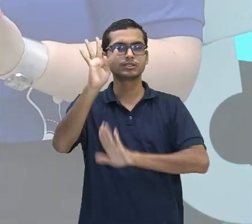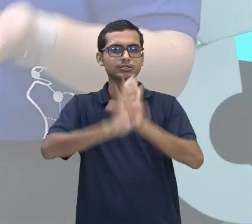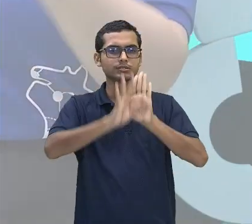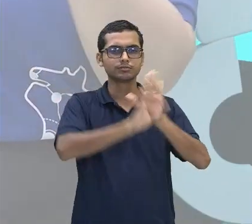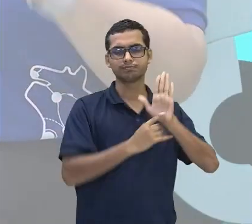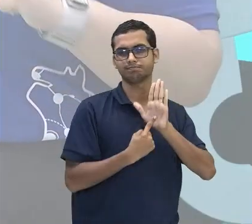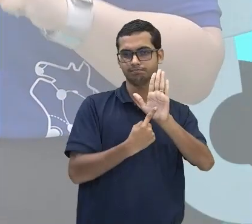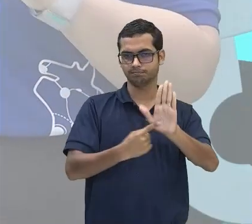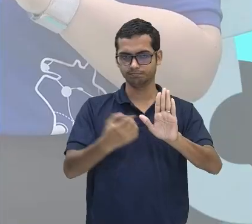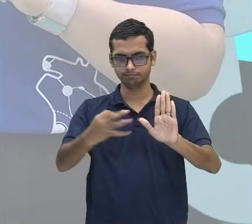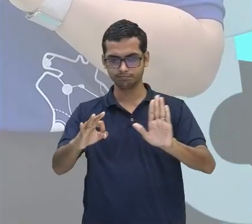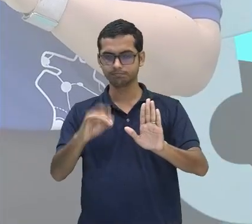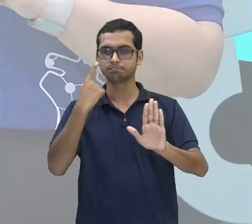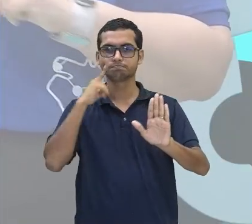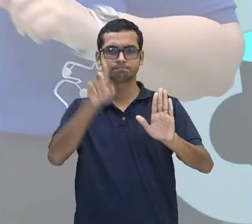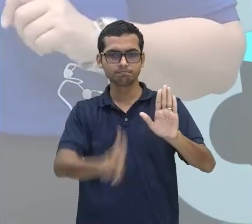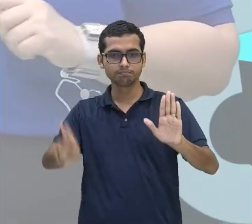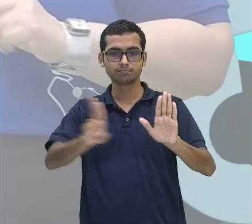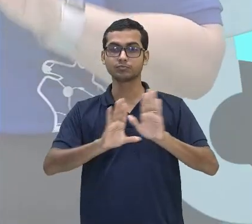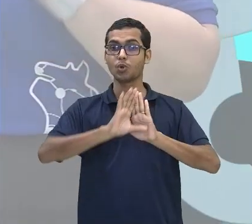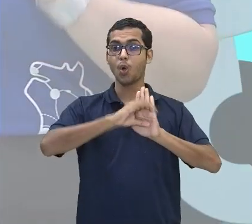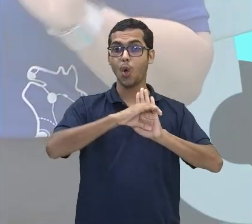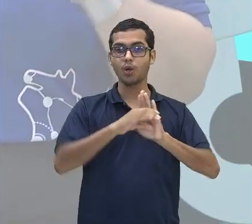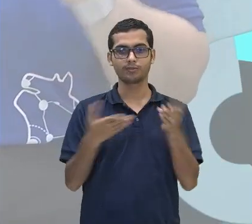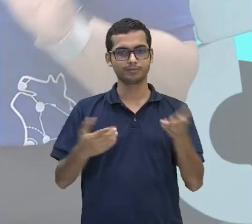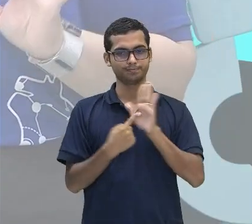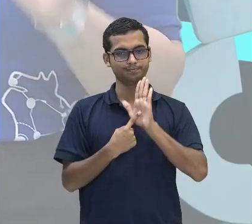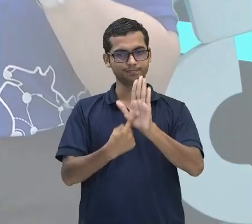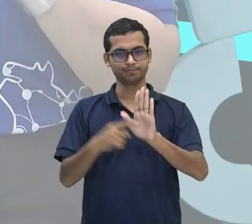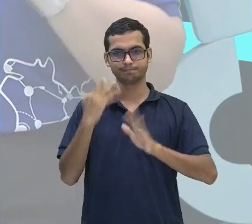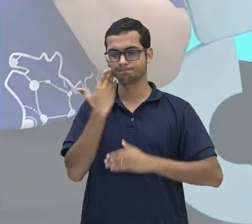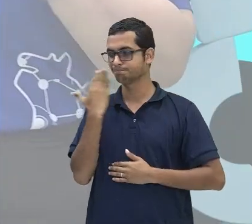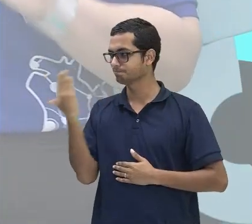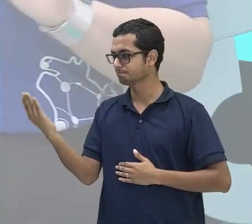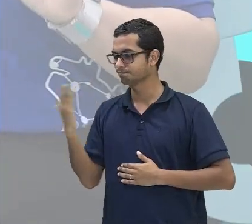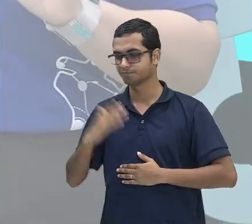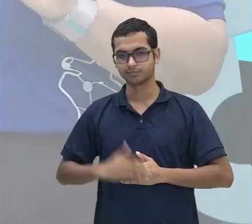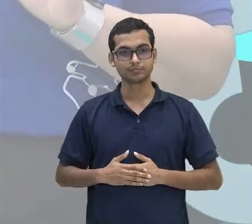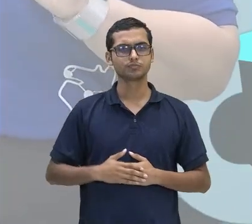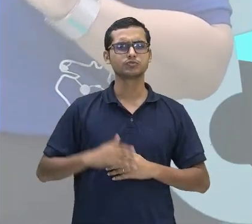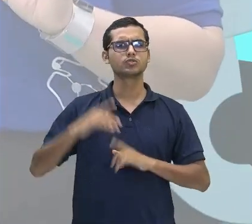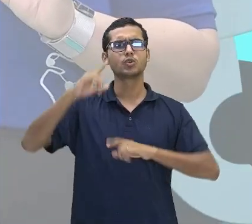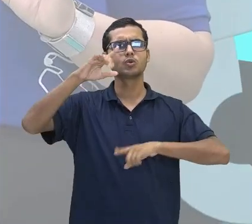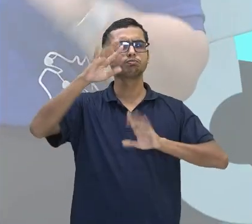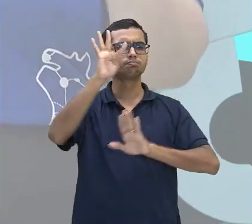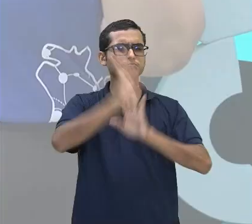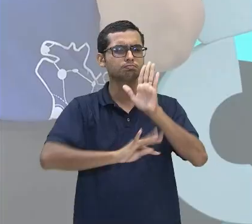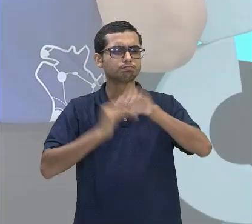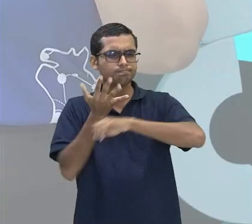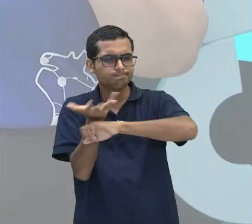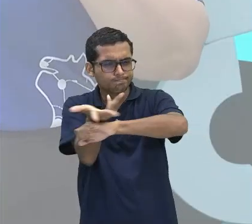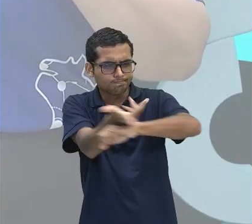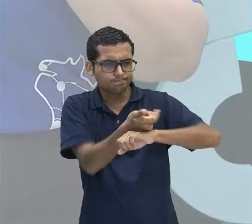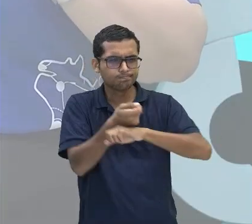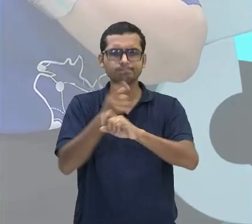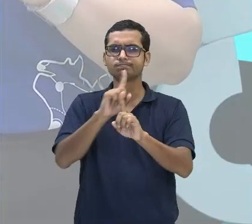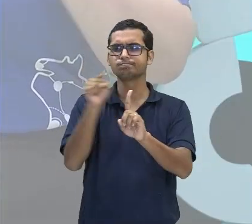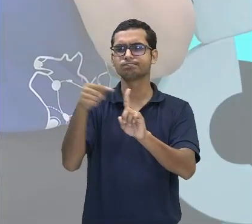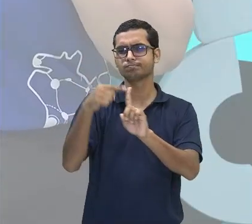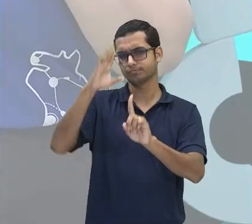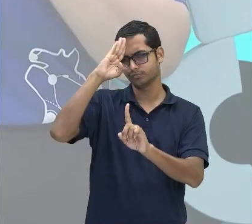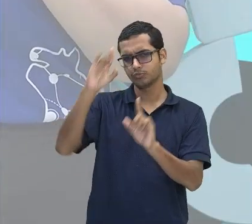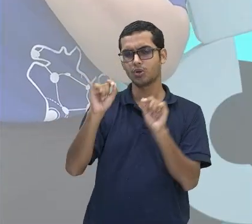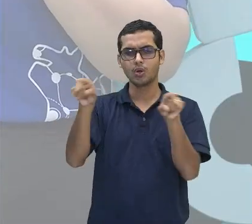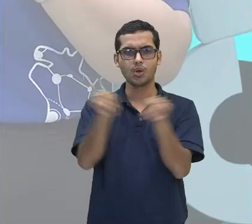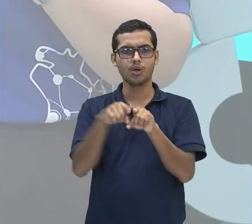para isso. Então vamos conceituar, olhem só. Então o texto persuasivo tem como finalidade central influenciar o